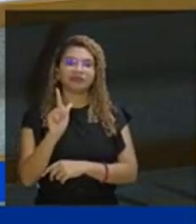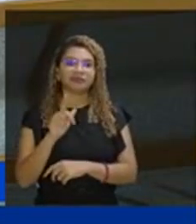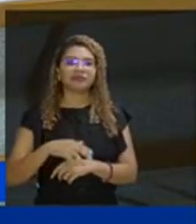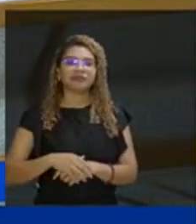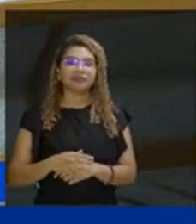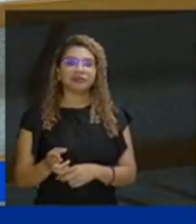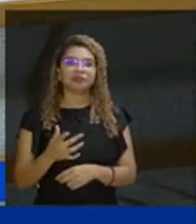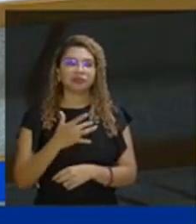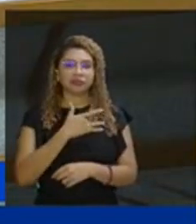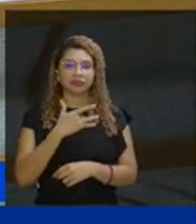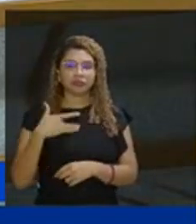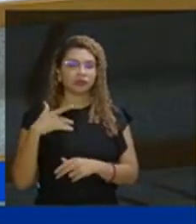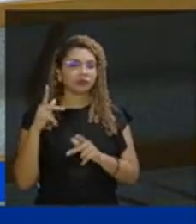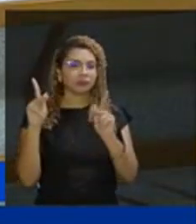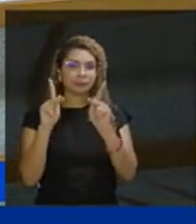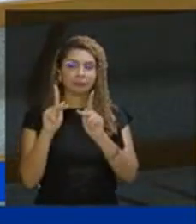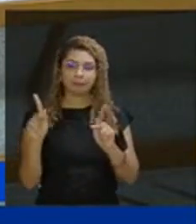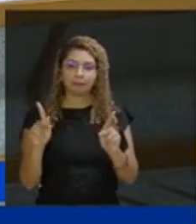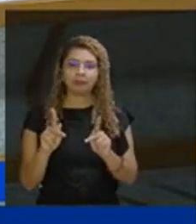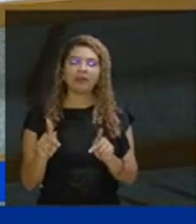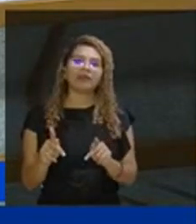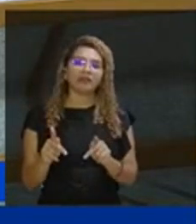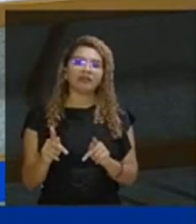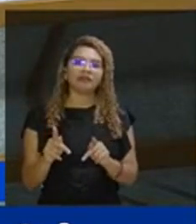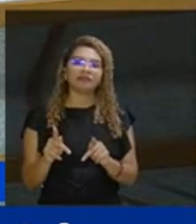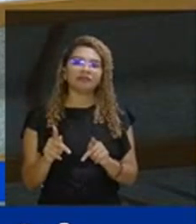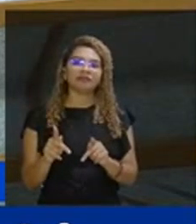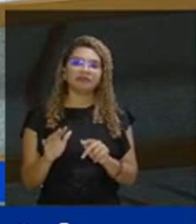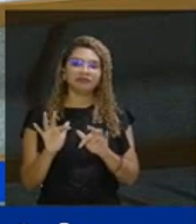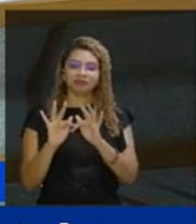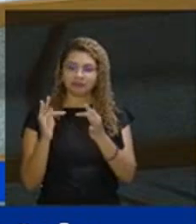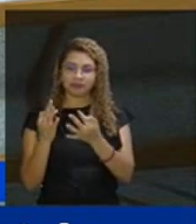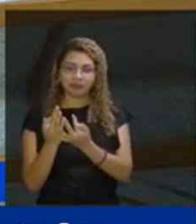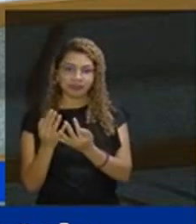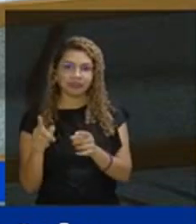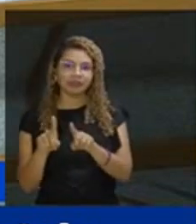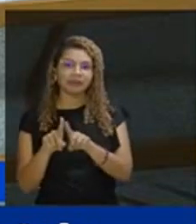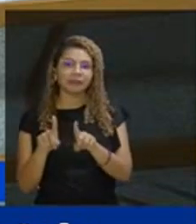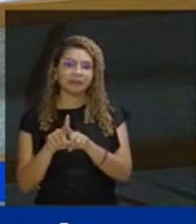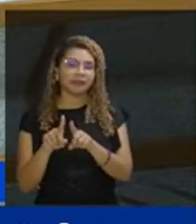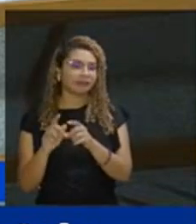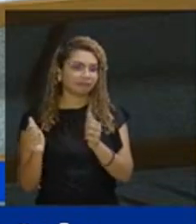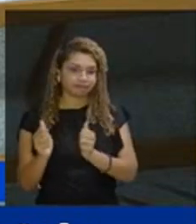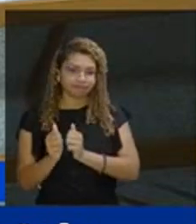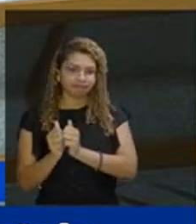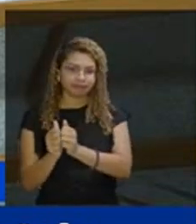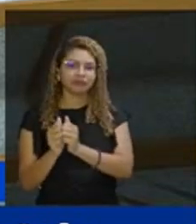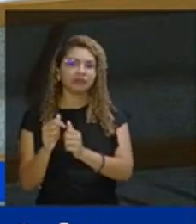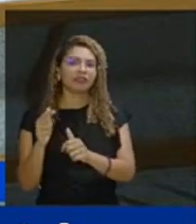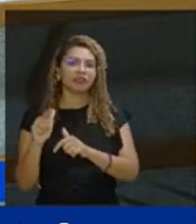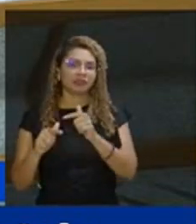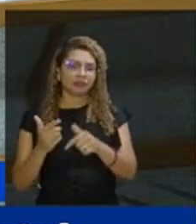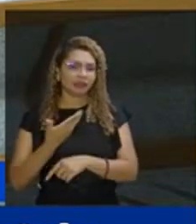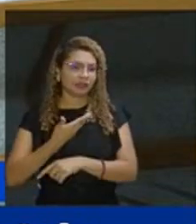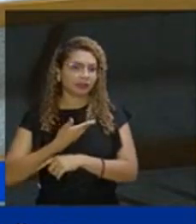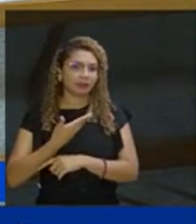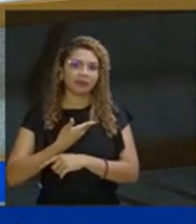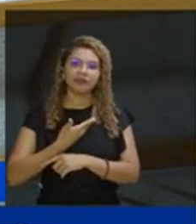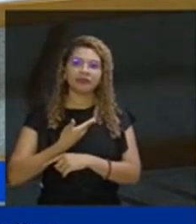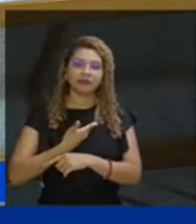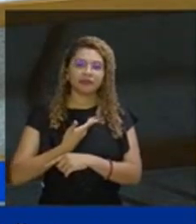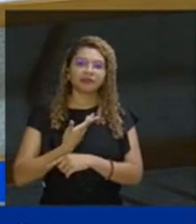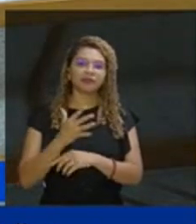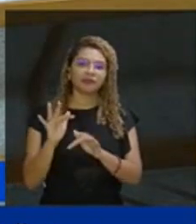Então, saúde e paz para ela e para os seus, seja companheiros de jornada, seja família, a qual tenho